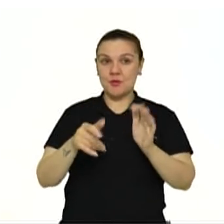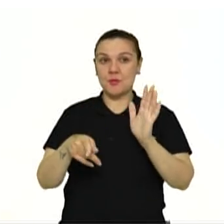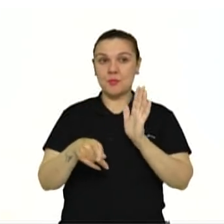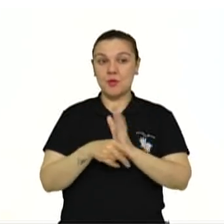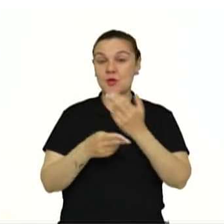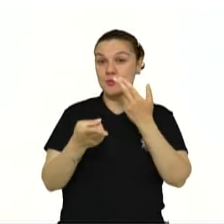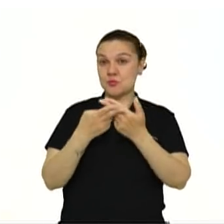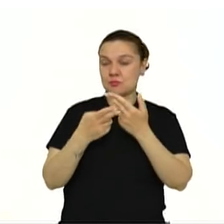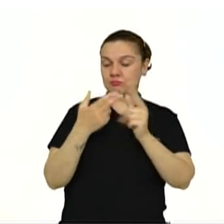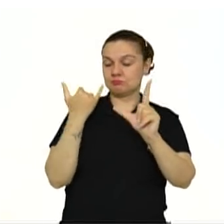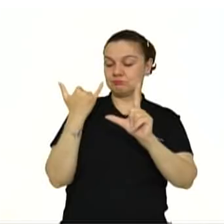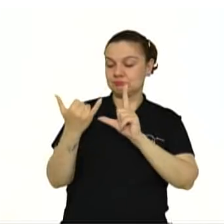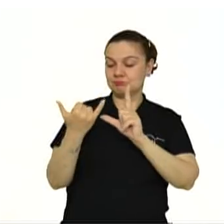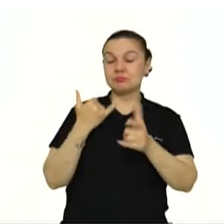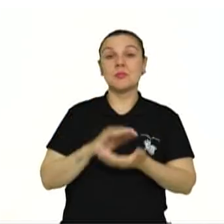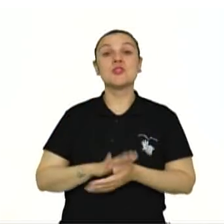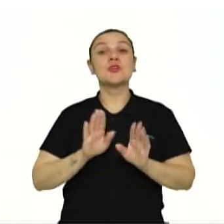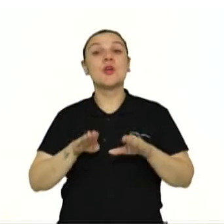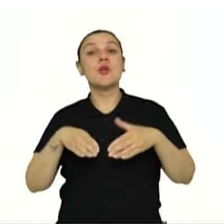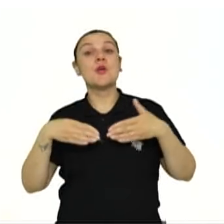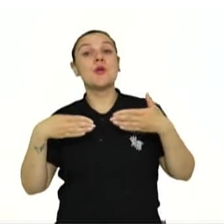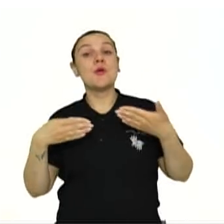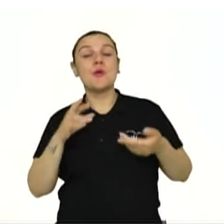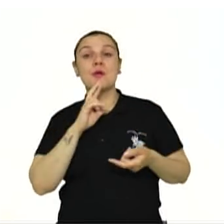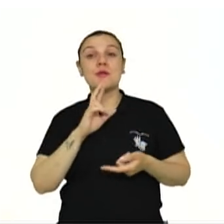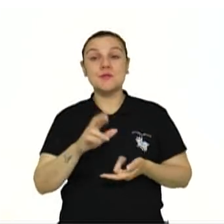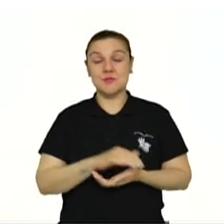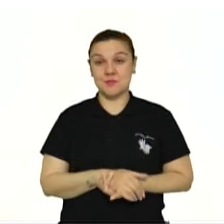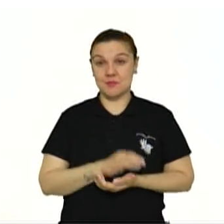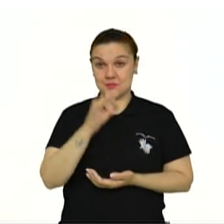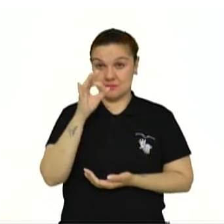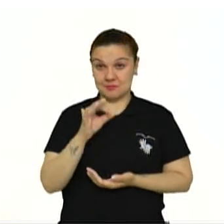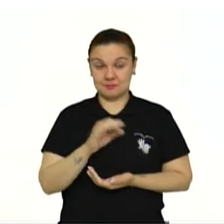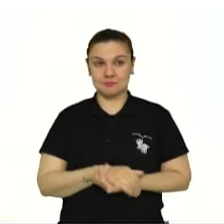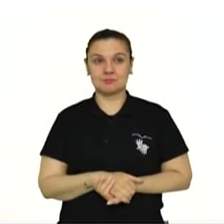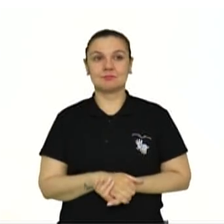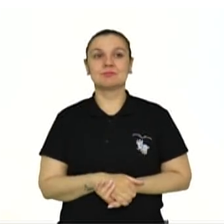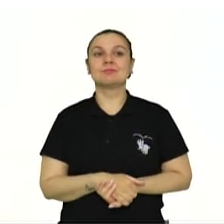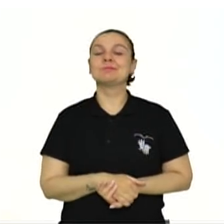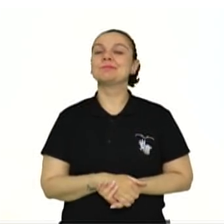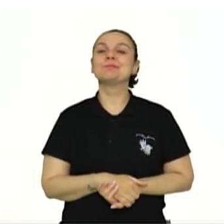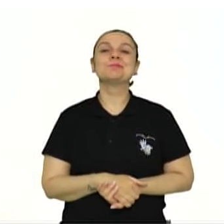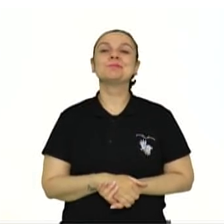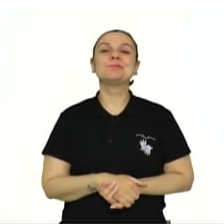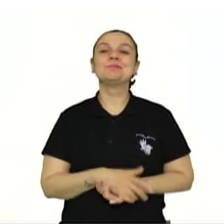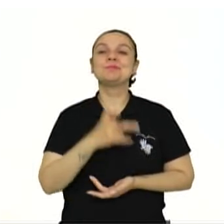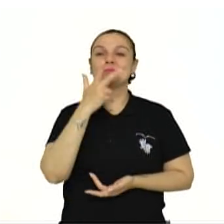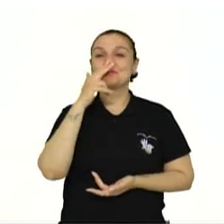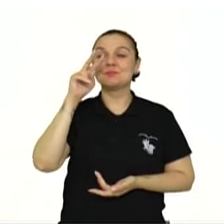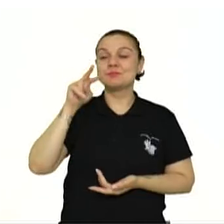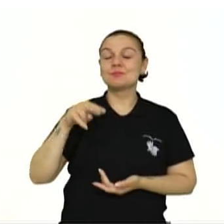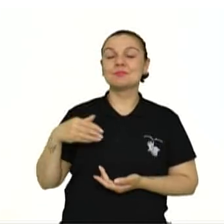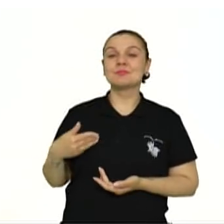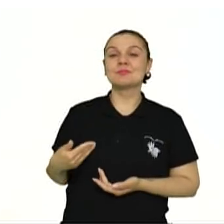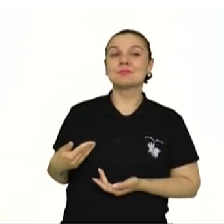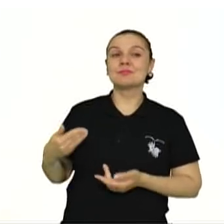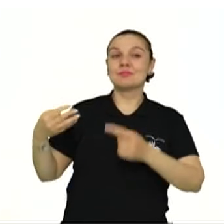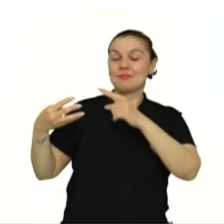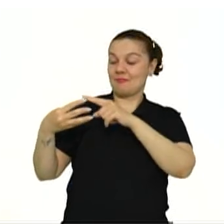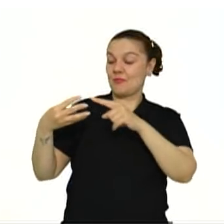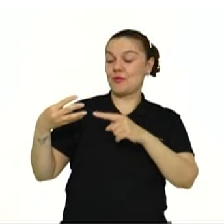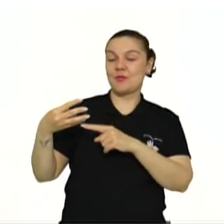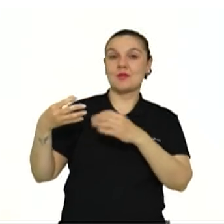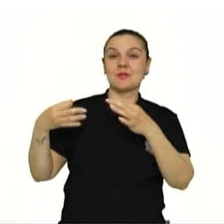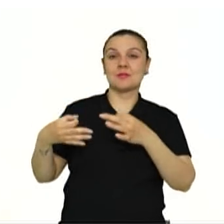do uso de imagens. Qual será a resposta correta? E aí, observou aí qual pode ser a